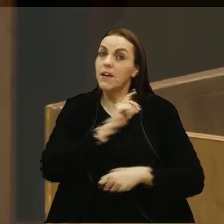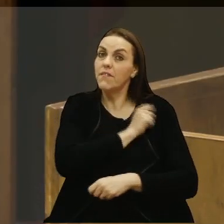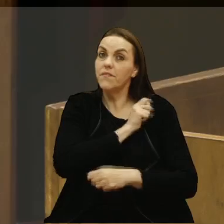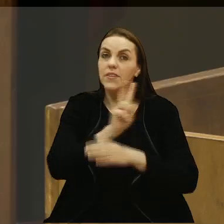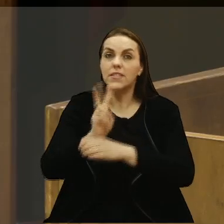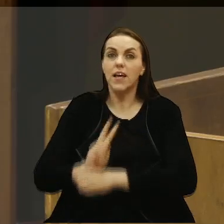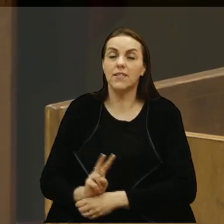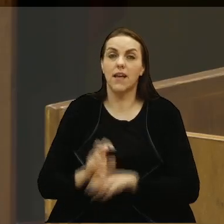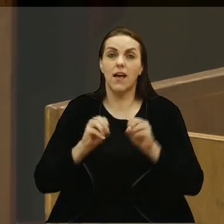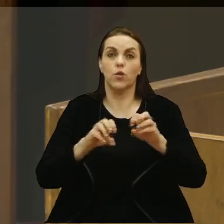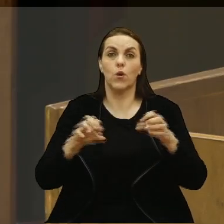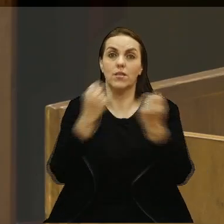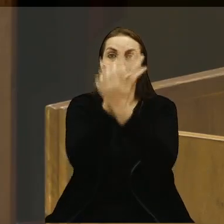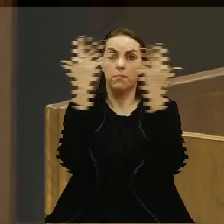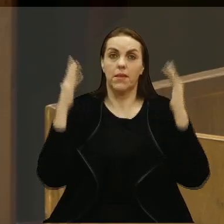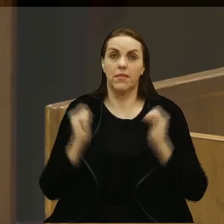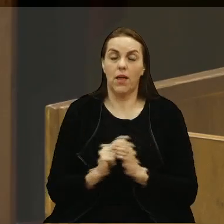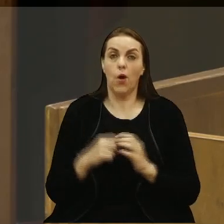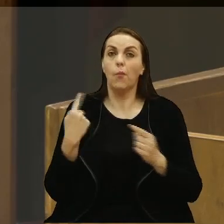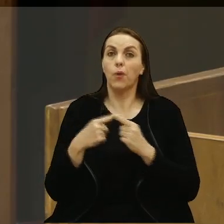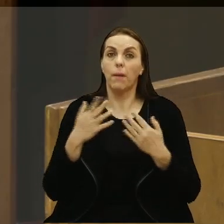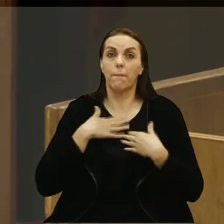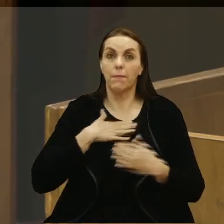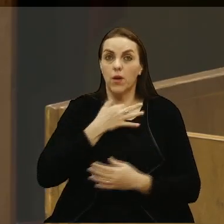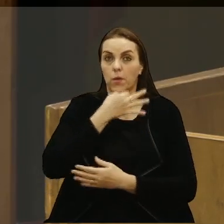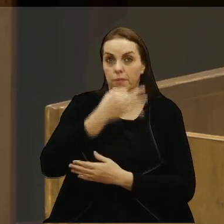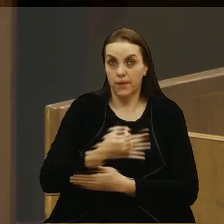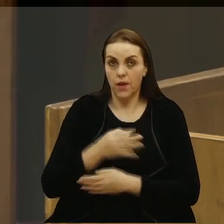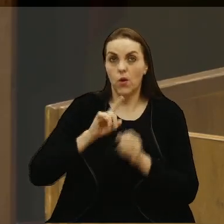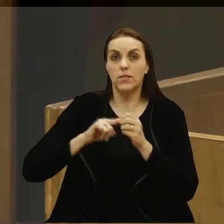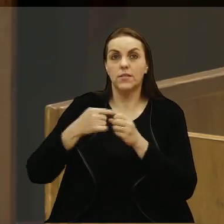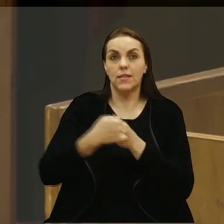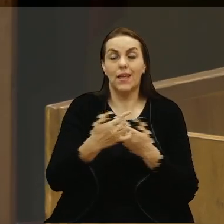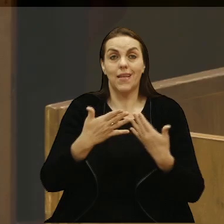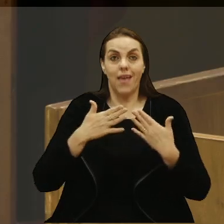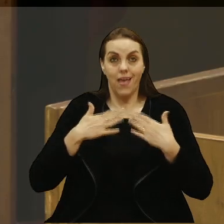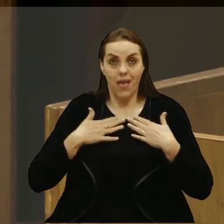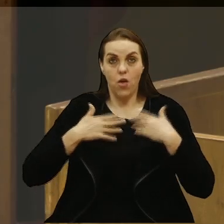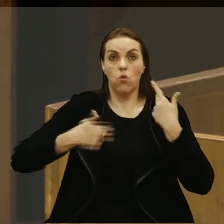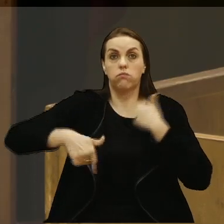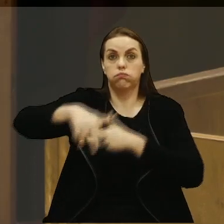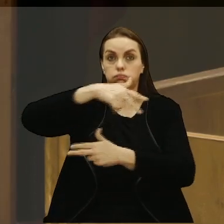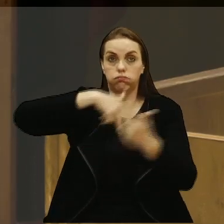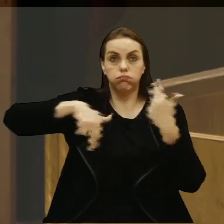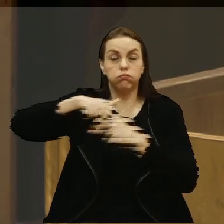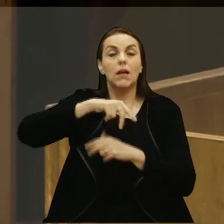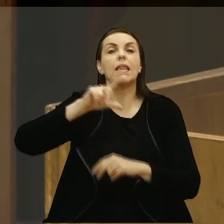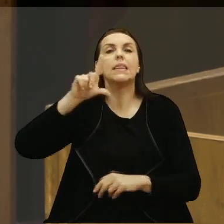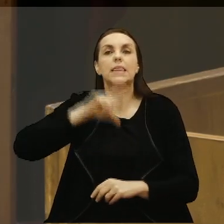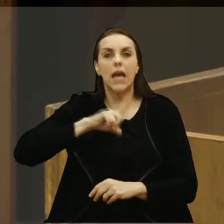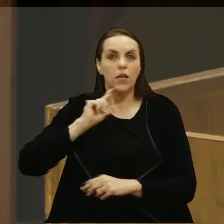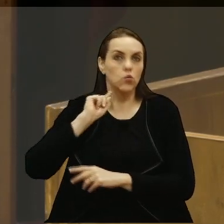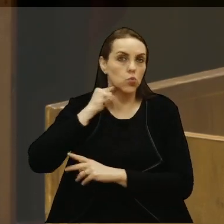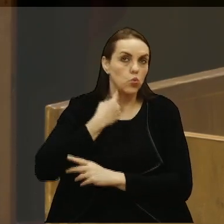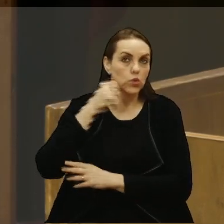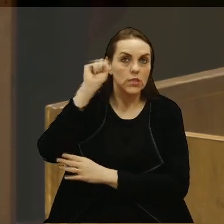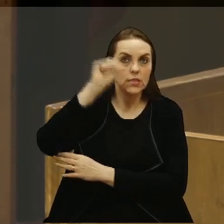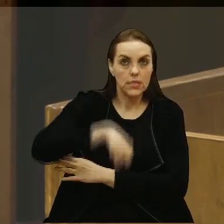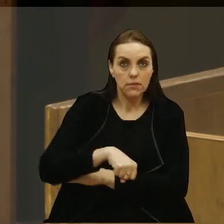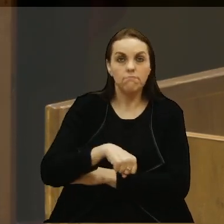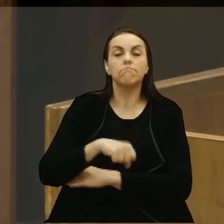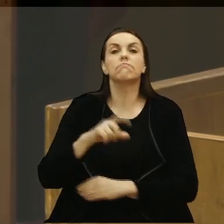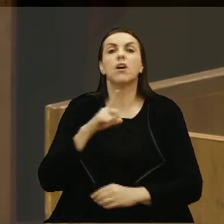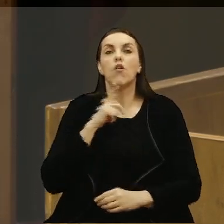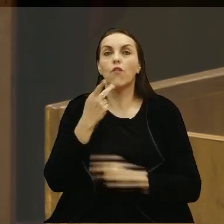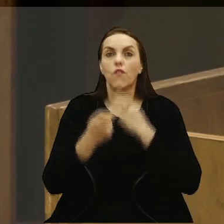fazer educação ambiental. Porque, na minha opinião, e na cidade que eu circulo, tem sujeira. E quando eu falo da